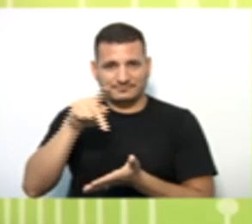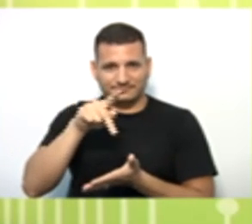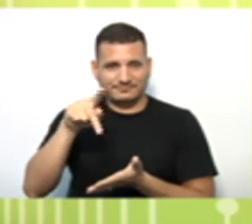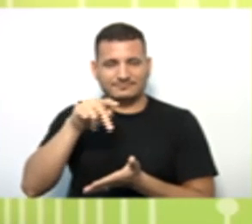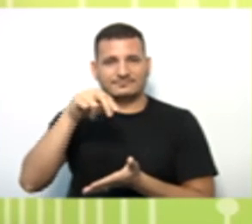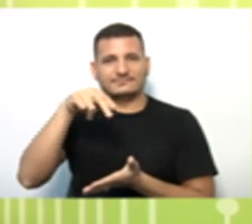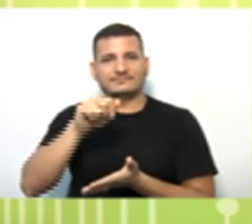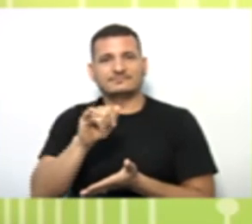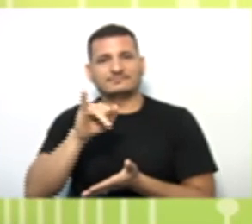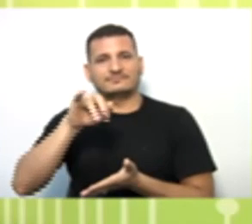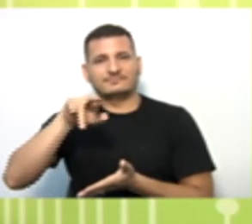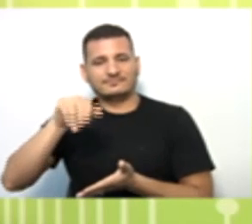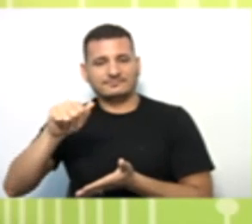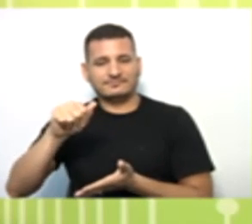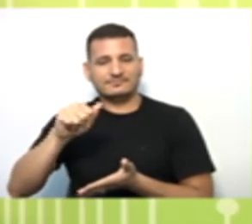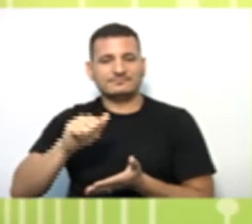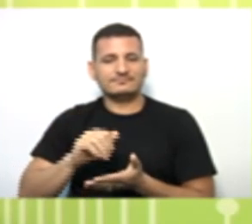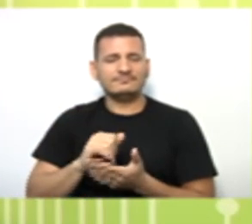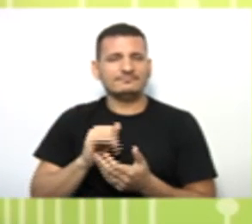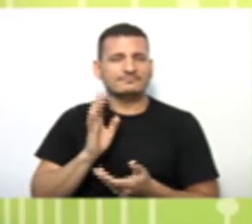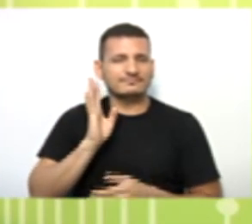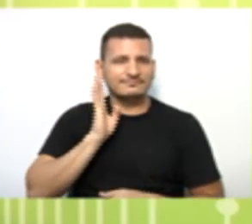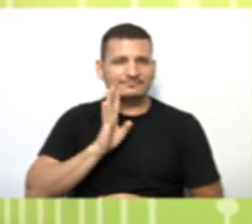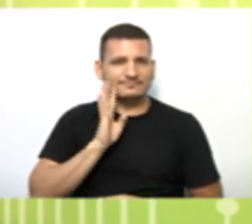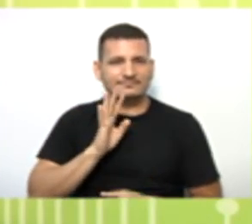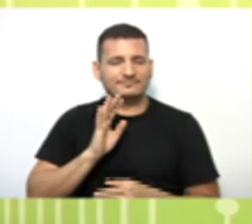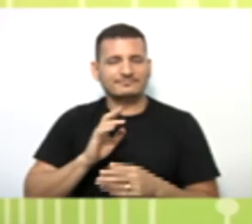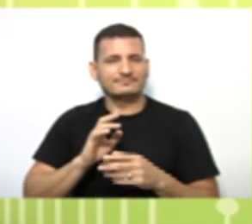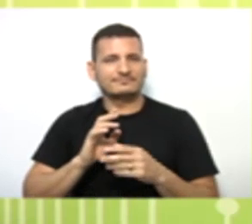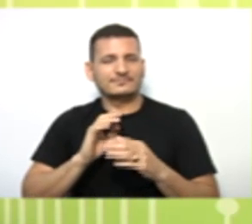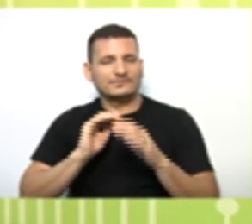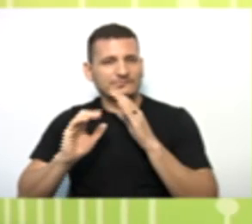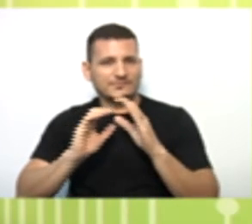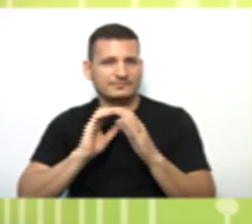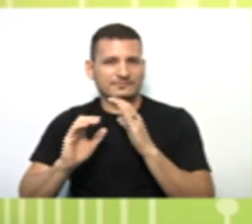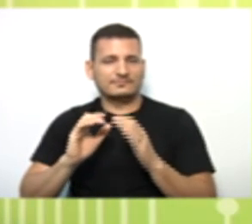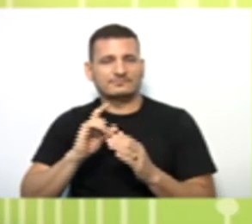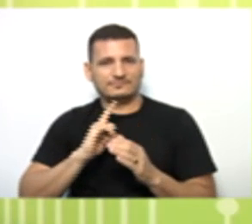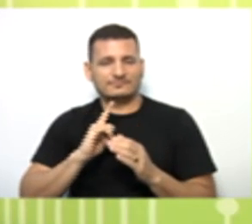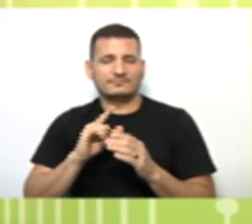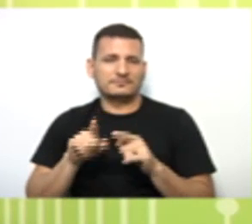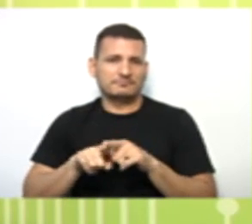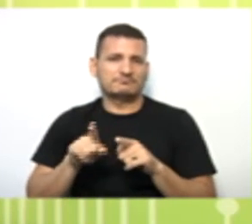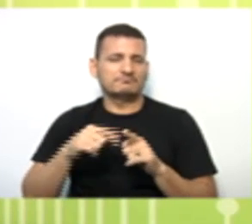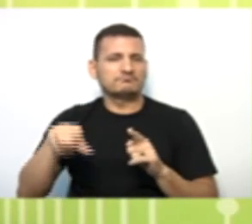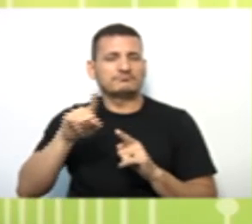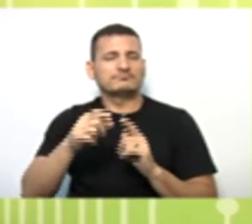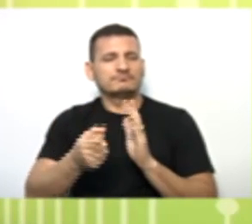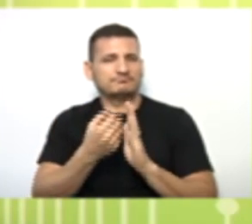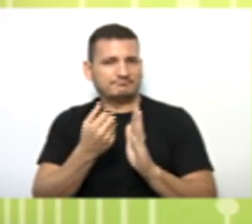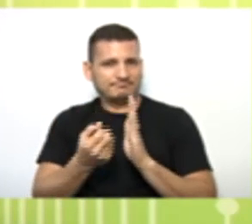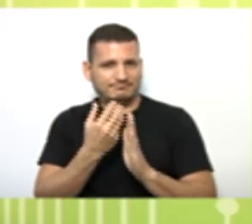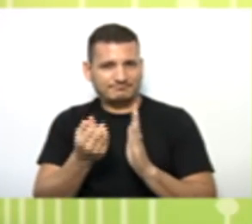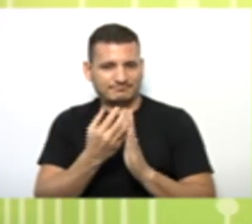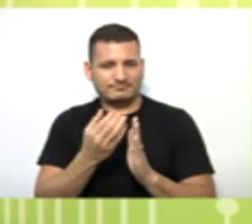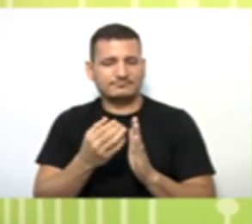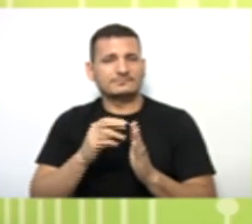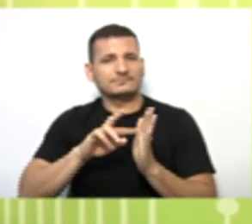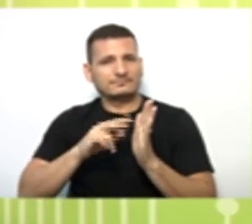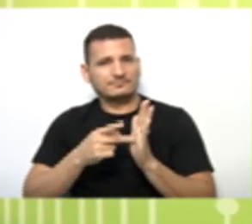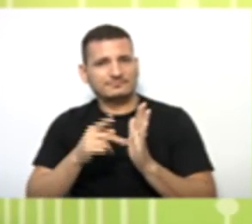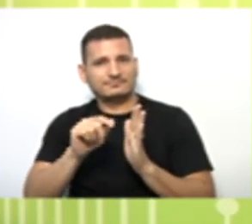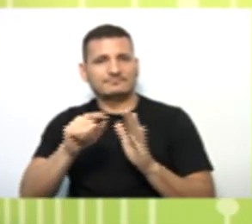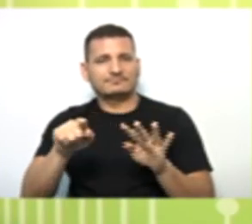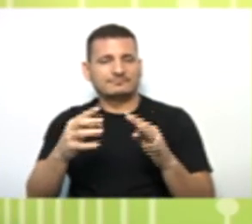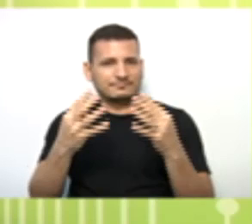Isso foi bastante legal pela comunicação que a gente teve e pela participação que vocês tiveram. Isso significa que vocês prestaram atenção na